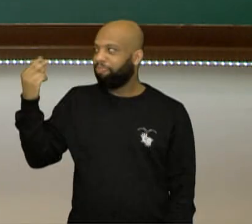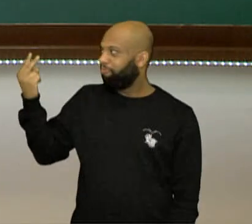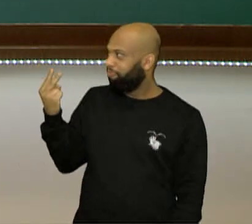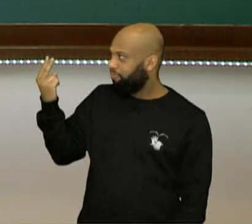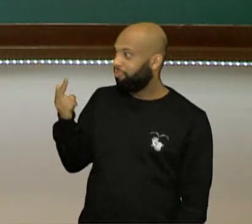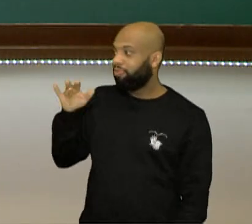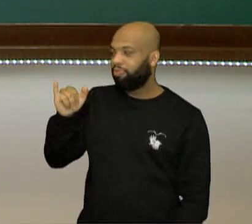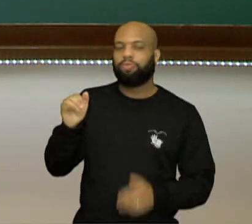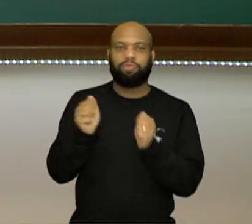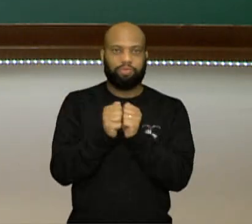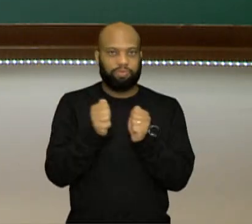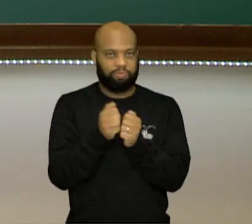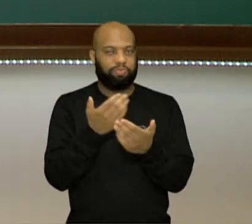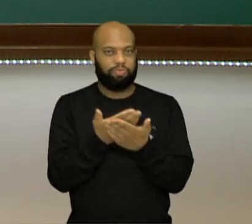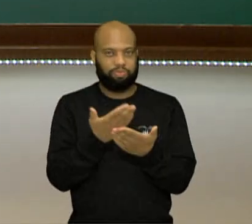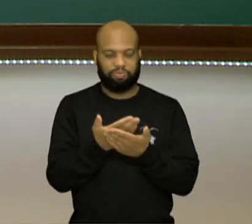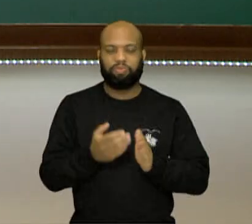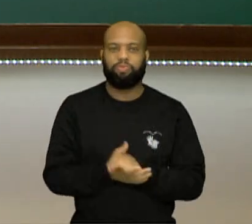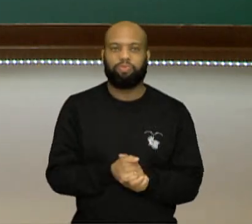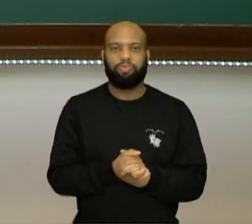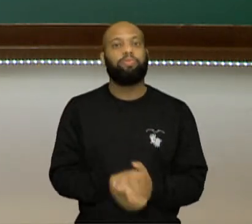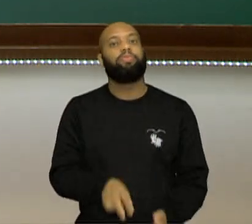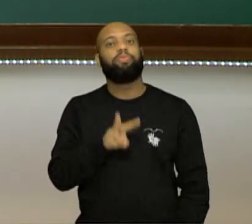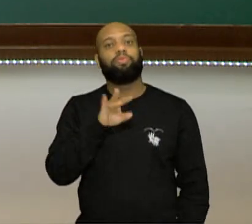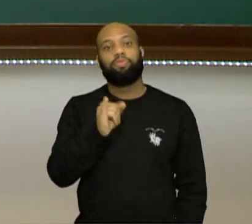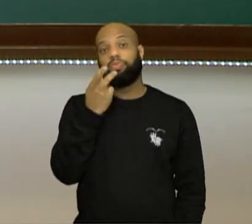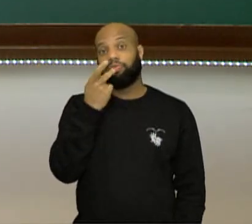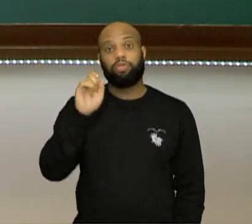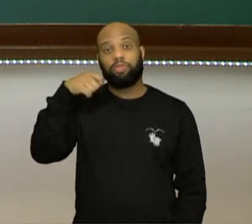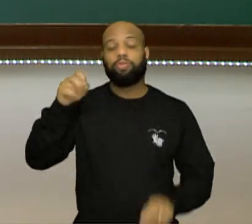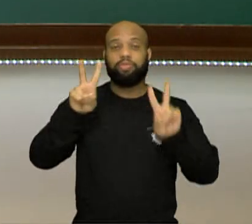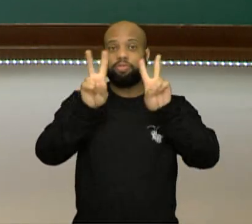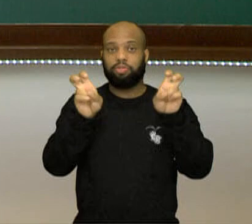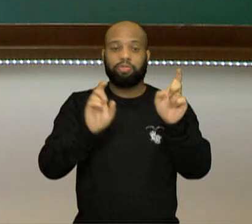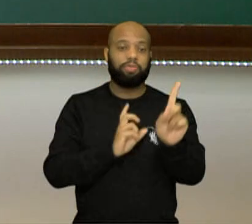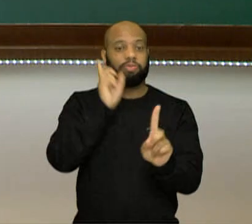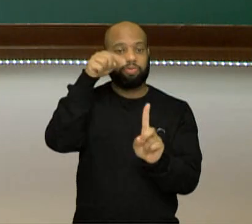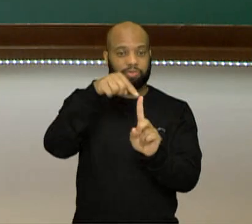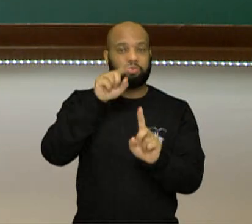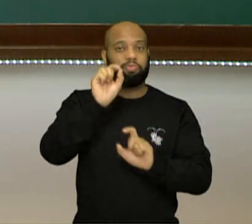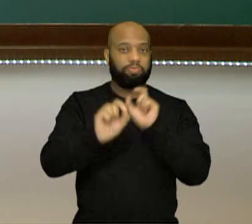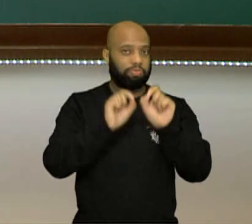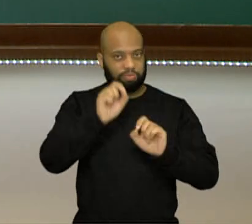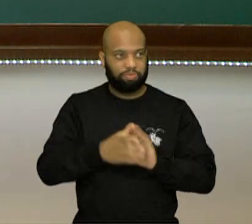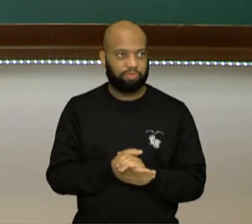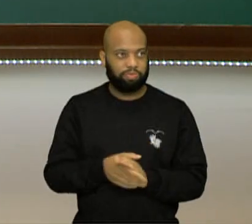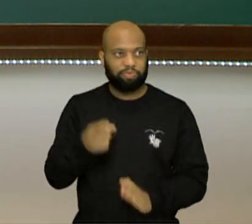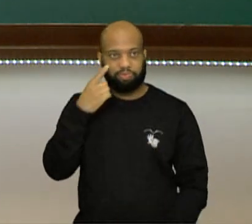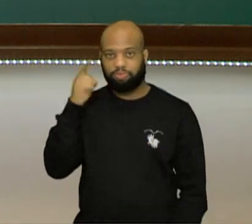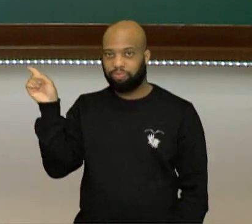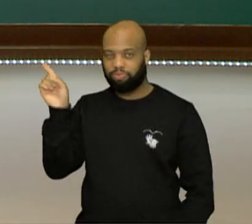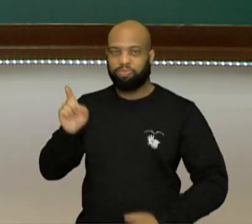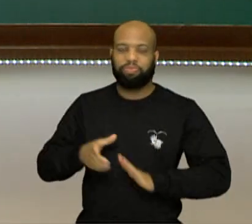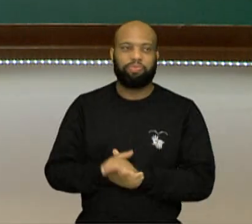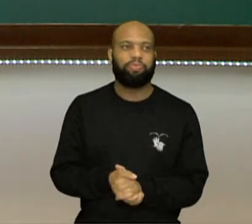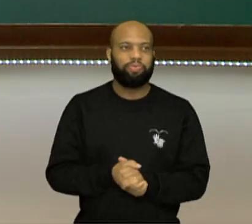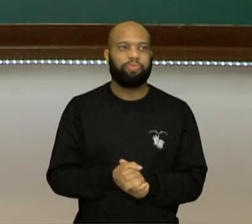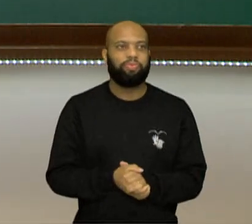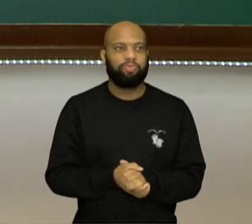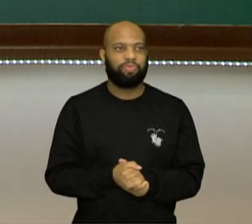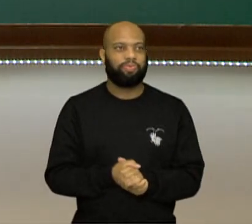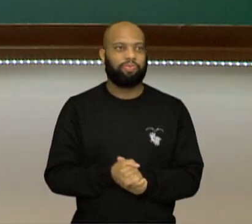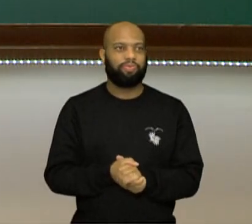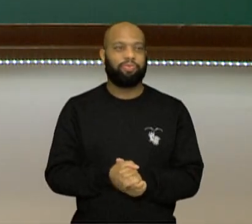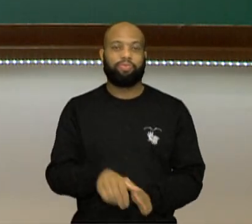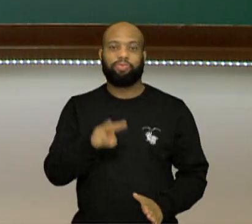ficaremos juntos nessa aula hoje, né? Vamos falar sobre o quê, então? Quais são os objetivos da nossa aula hoje? Vamos ver ali? Olha, nós